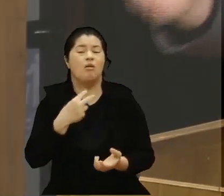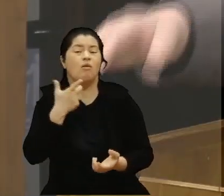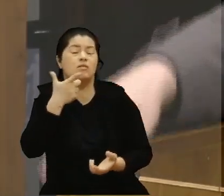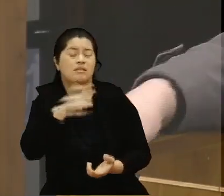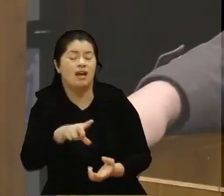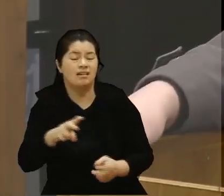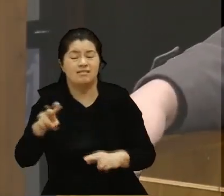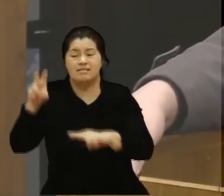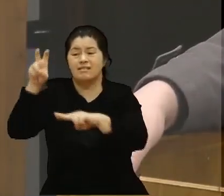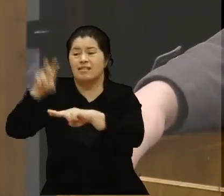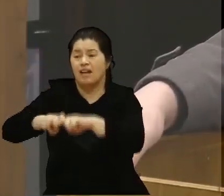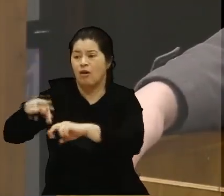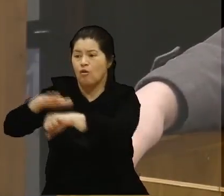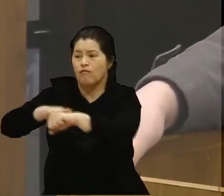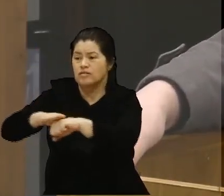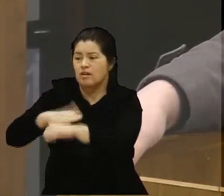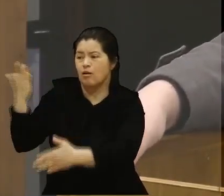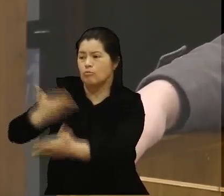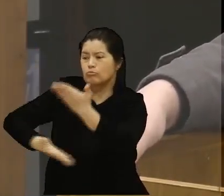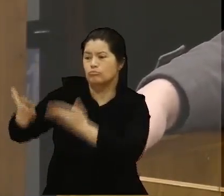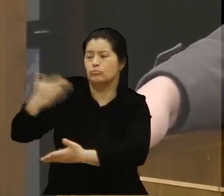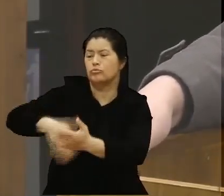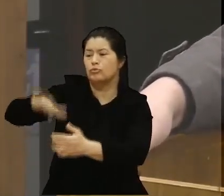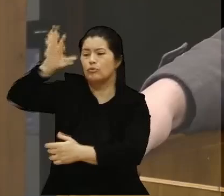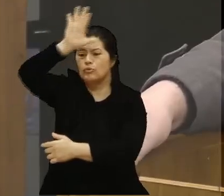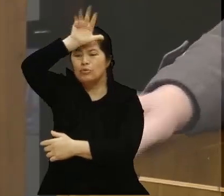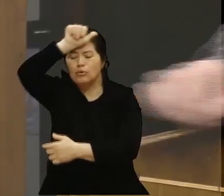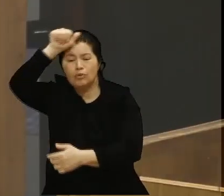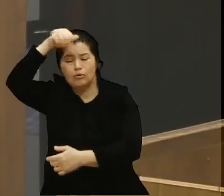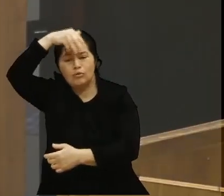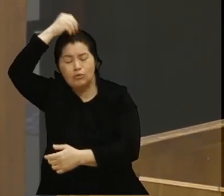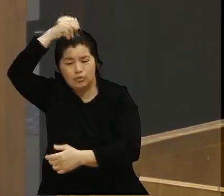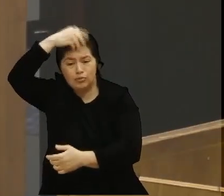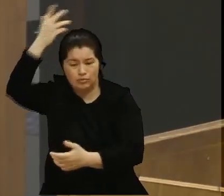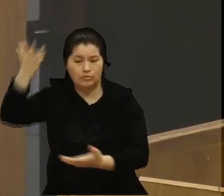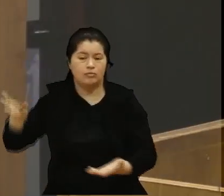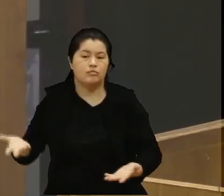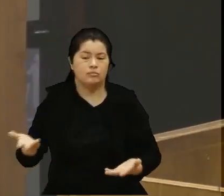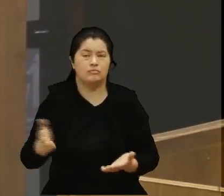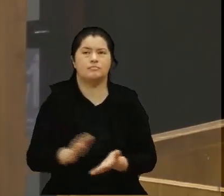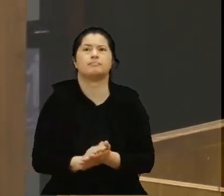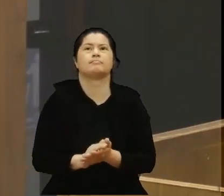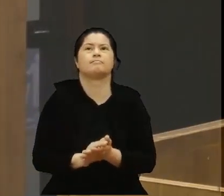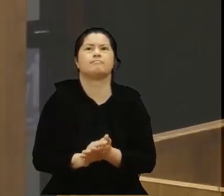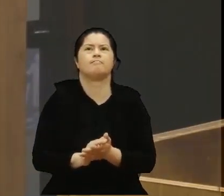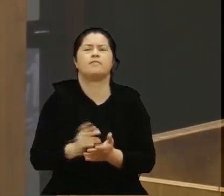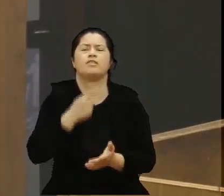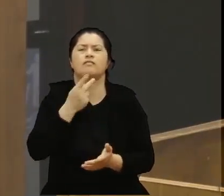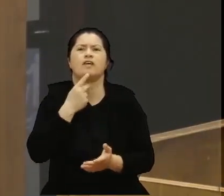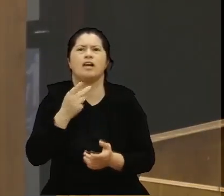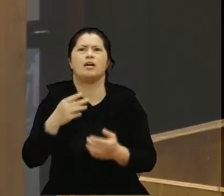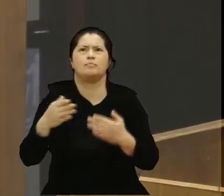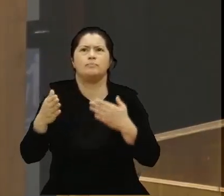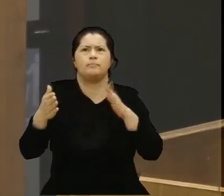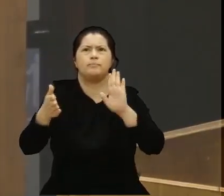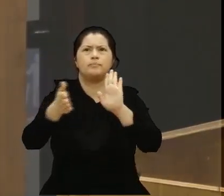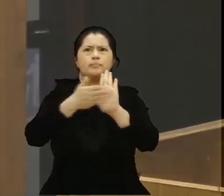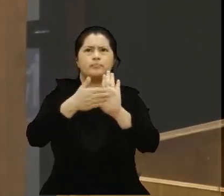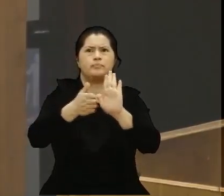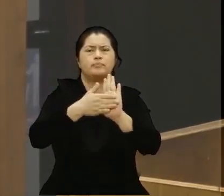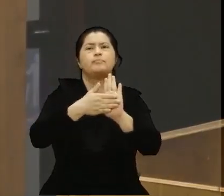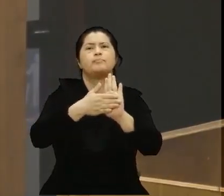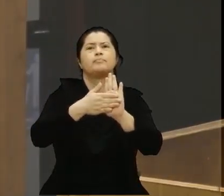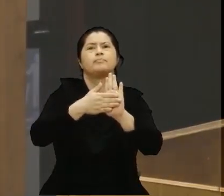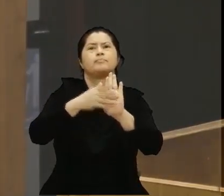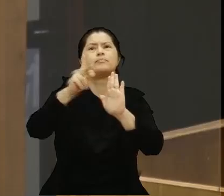conversar e negociar a questão das tarifas. Então, para encerrar nos meus últimos segundos, esse aqui é o